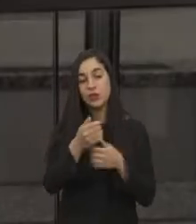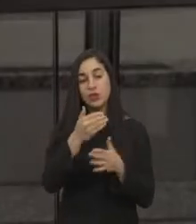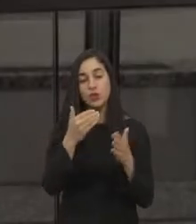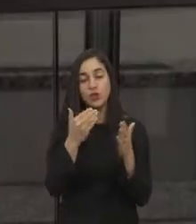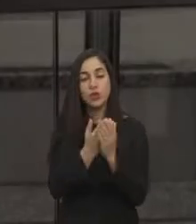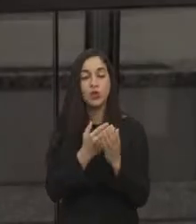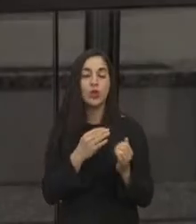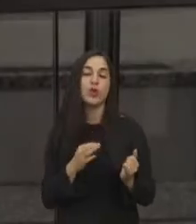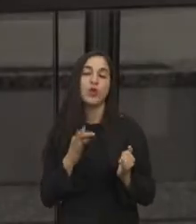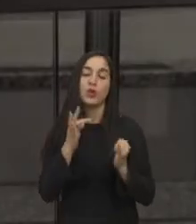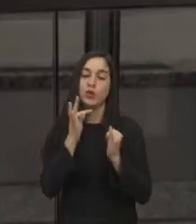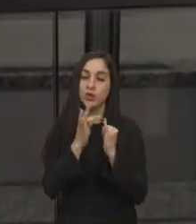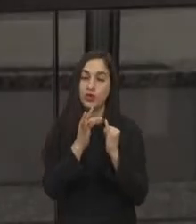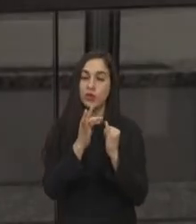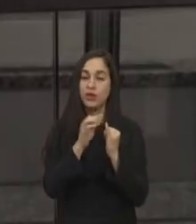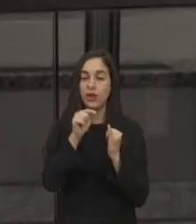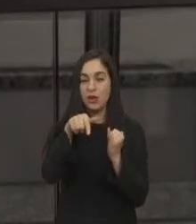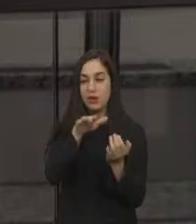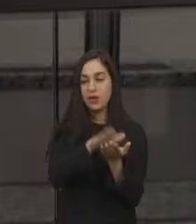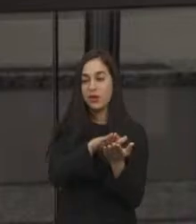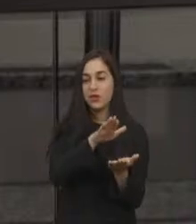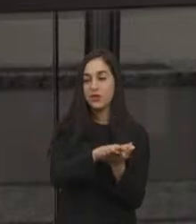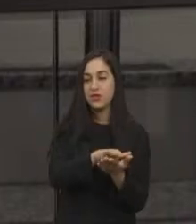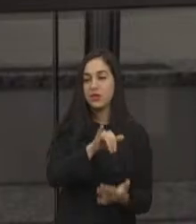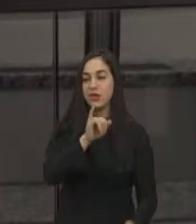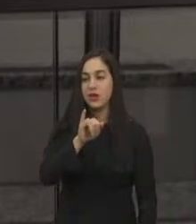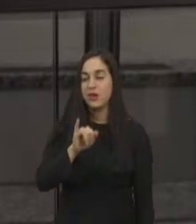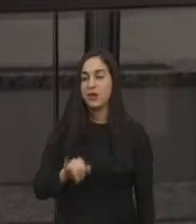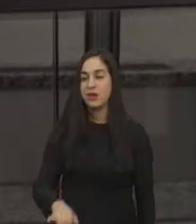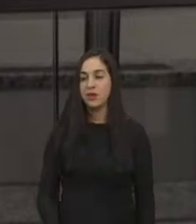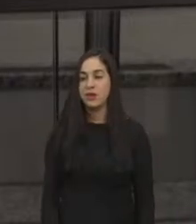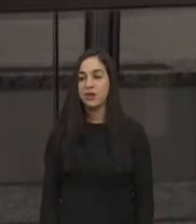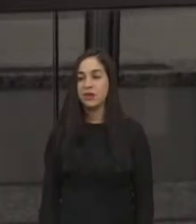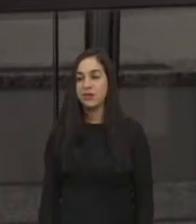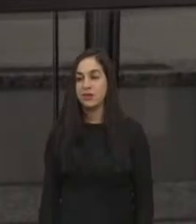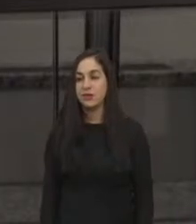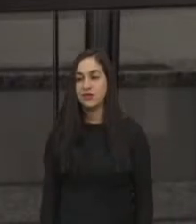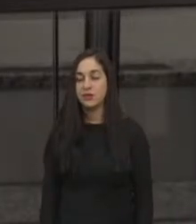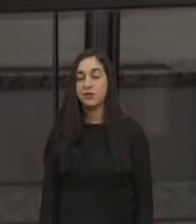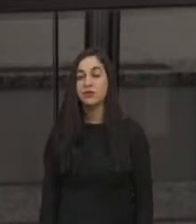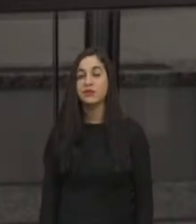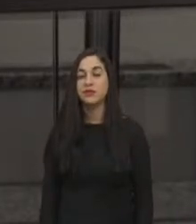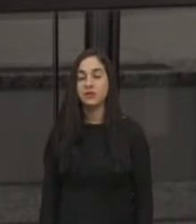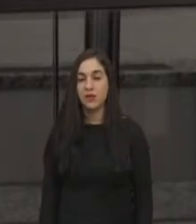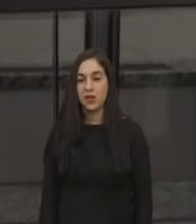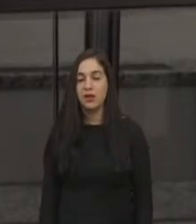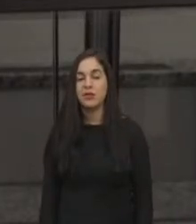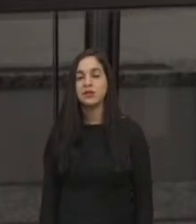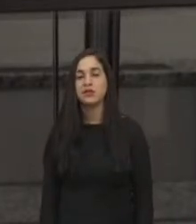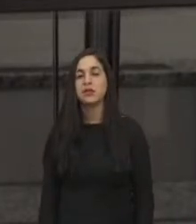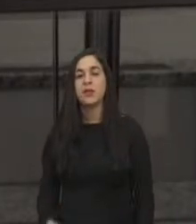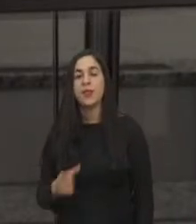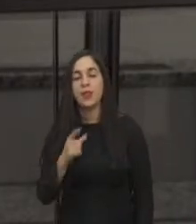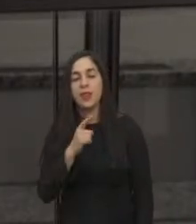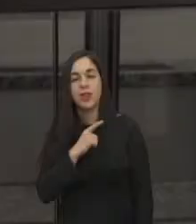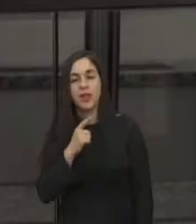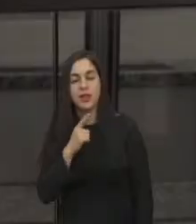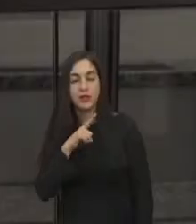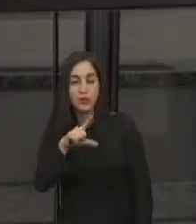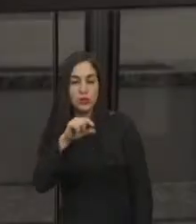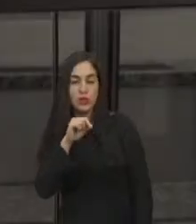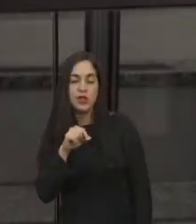Instituto Federal, né, que está aqui em Jacareí. Então, assim, o contemplado é a partir de um trabalho de